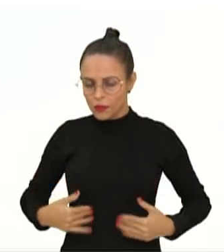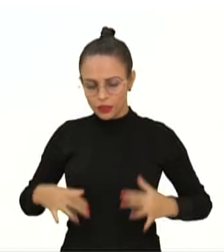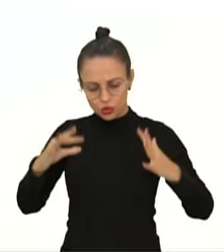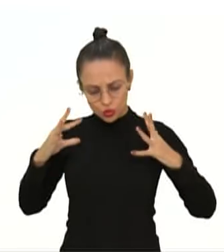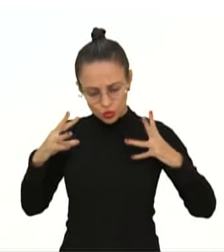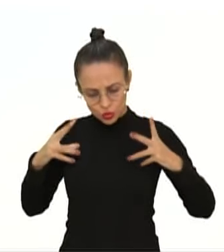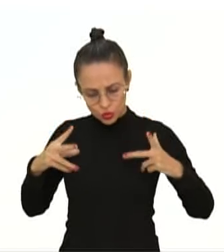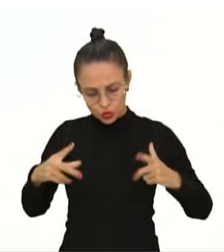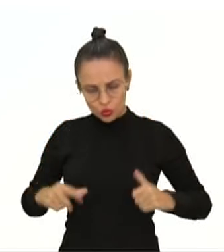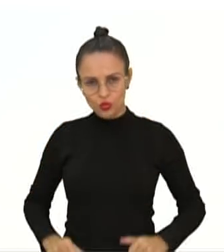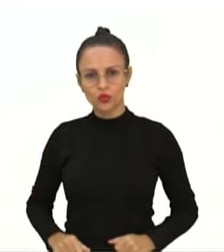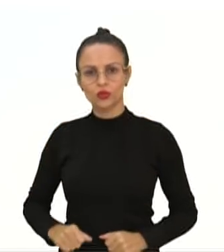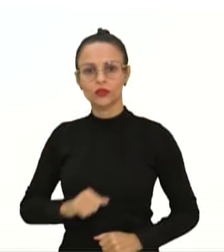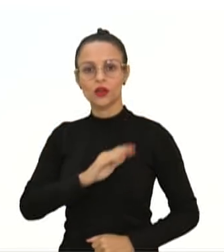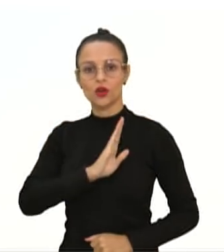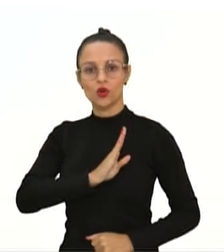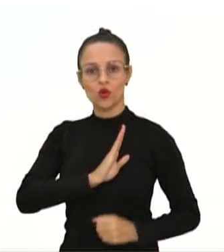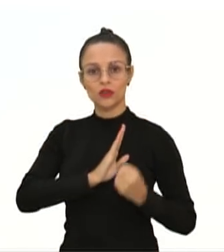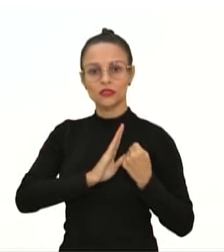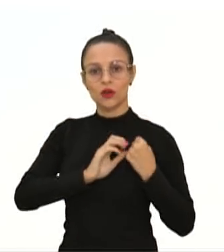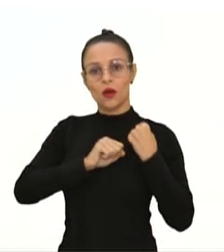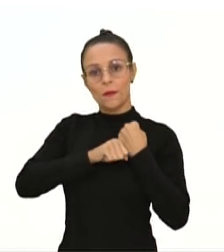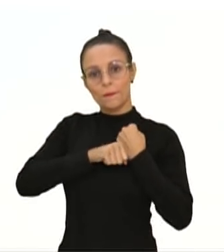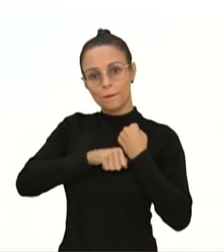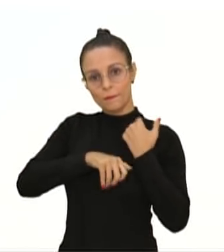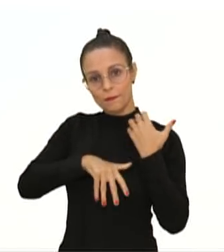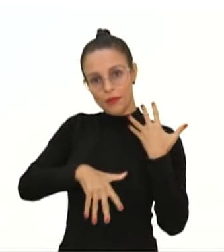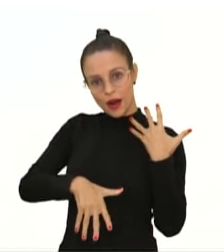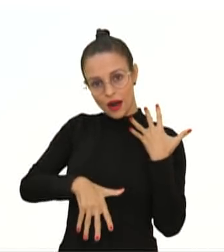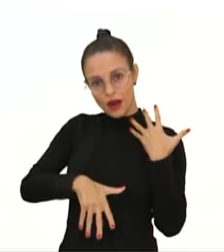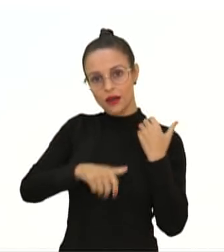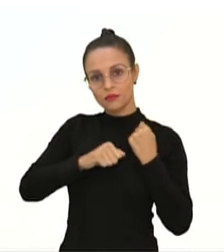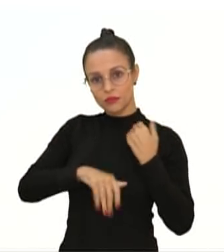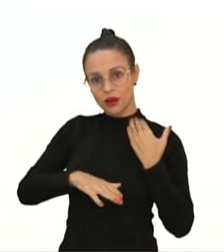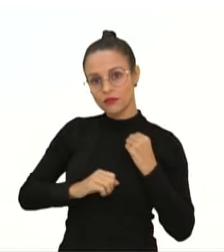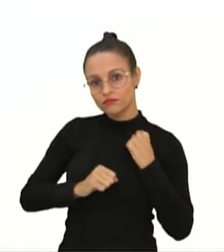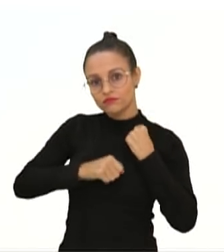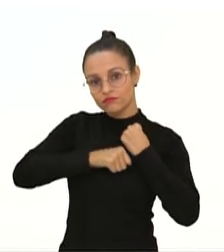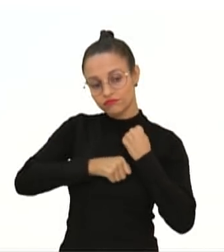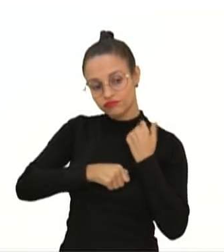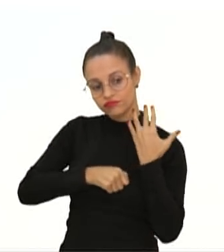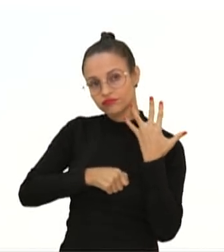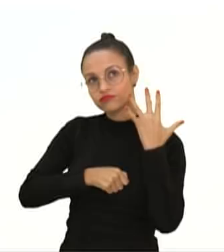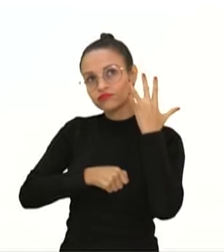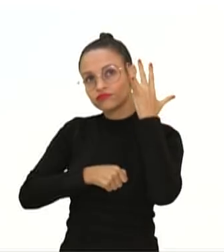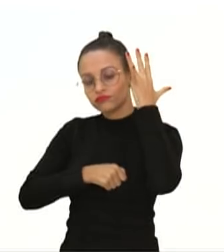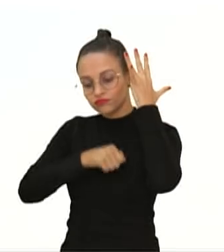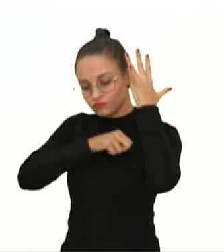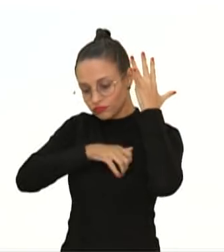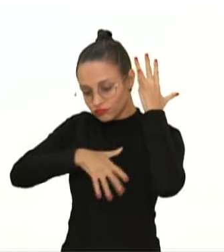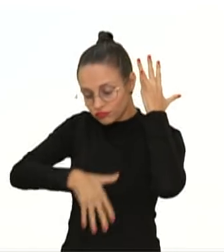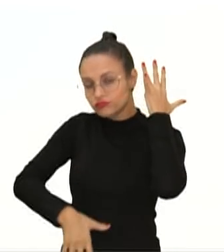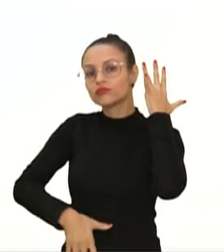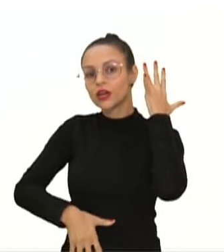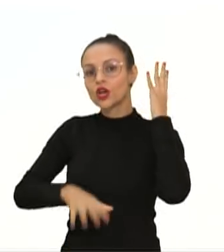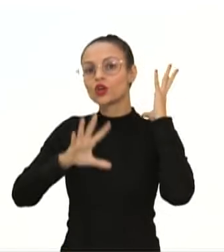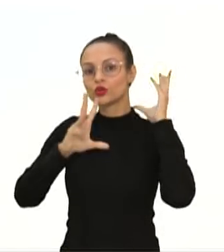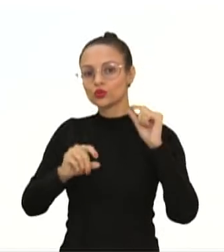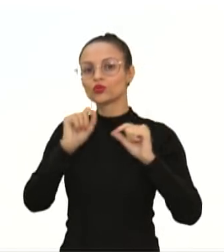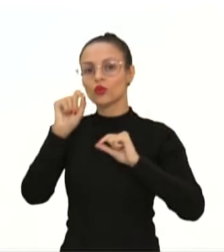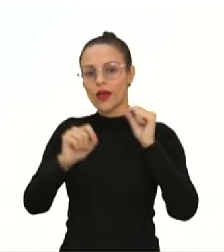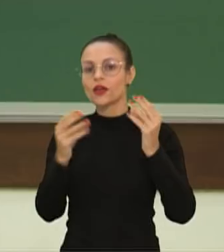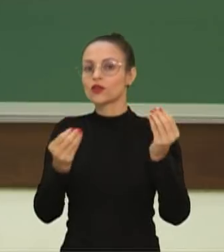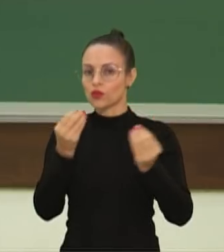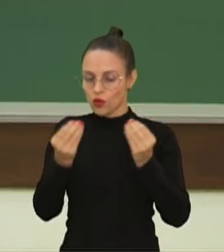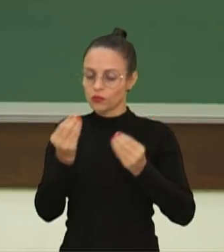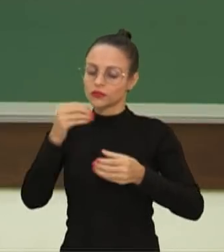corpo. Então, o sangue que sai do coração e que segue para o corpo, para o cérebro, para o dedinho do pé, para o corpo inteiro, circulam